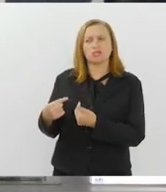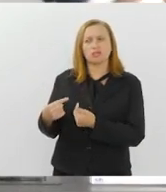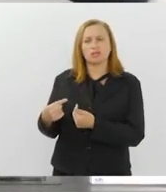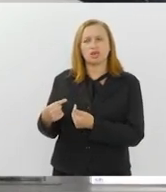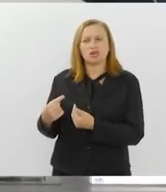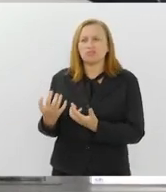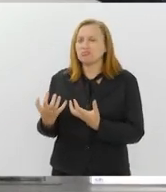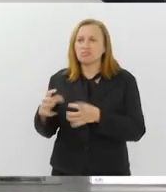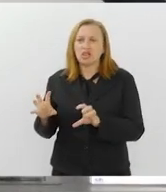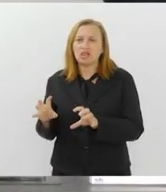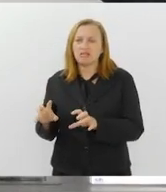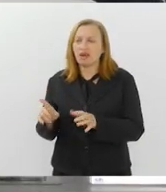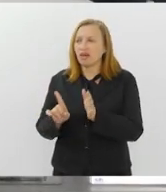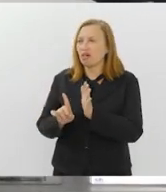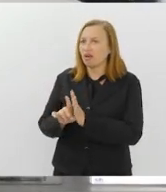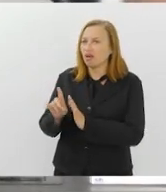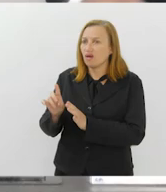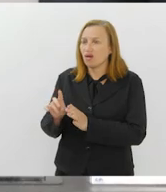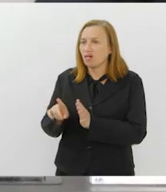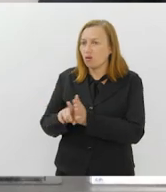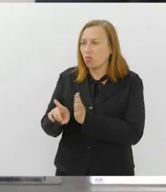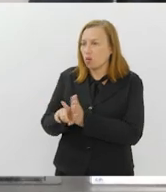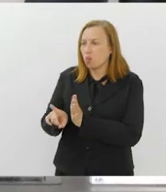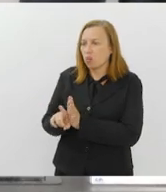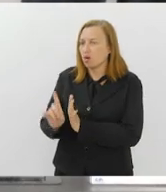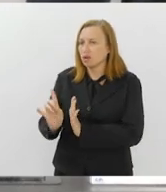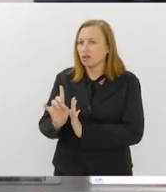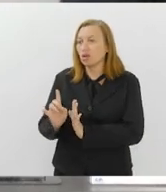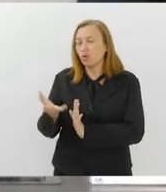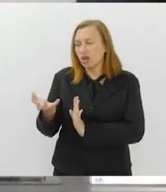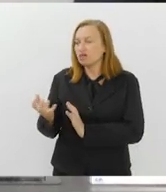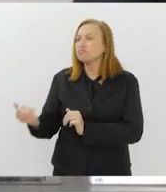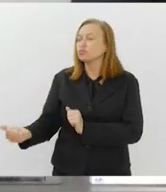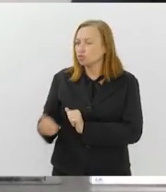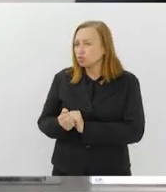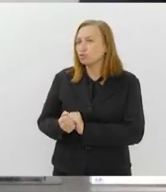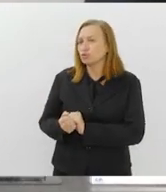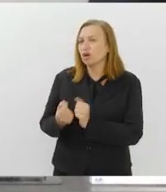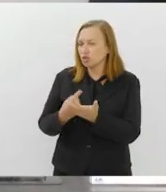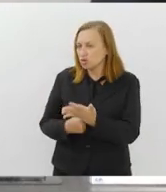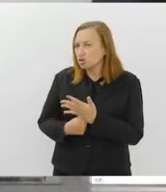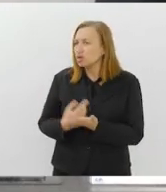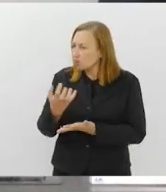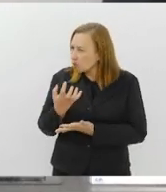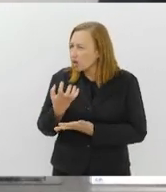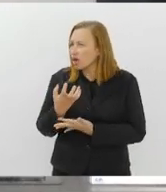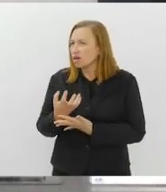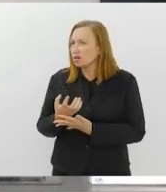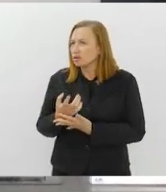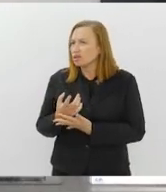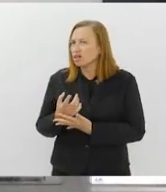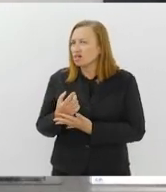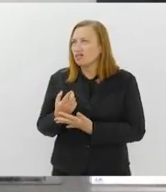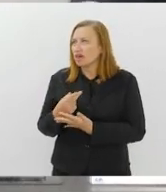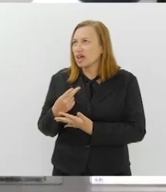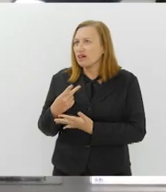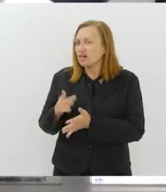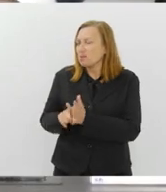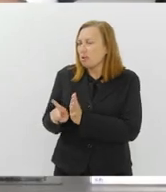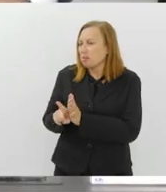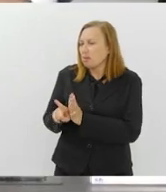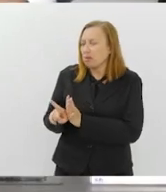ficar aqui interrogando vocês, não. Eu quero estar aqui com vocês me ajudando. É isso que eu quero. Eu não vou ficar aqui interrogando,